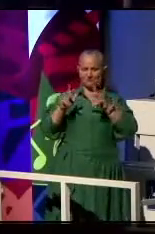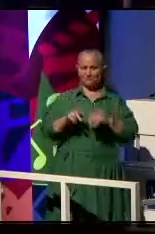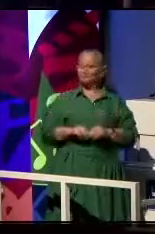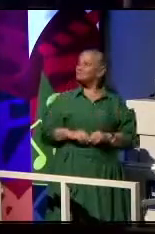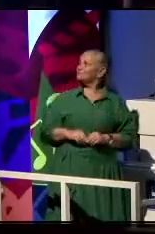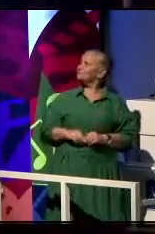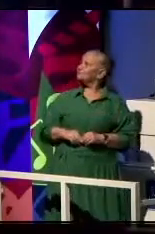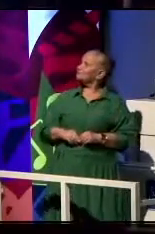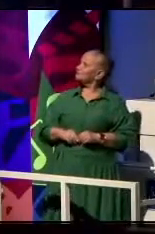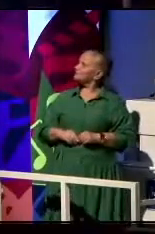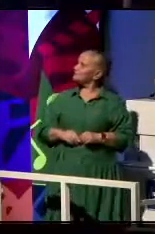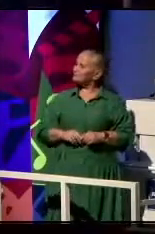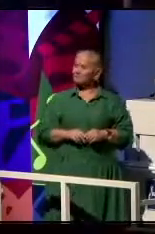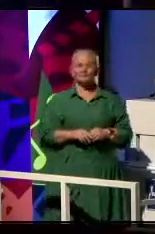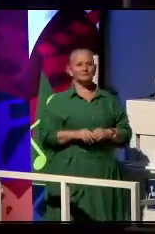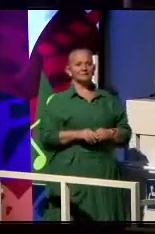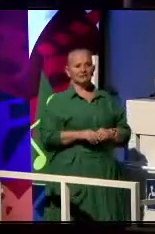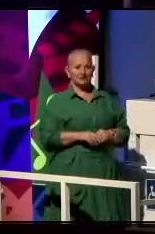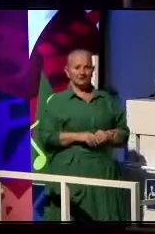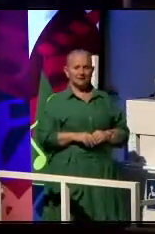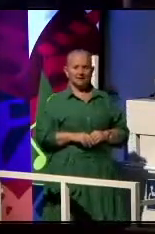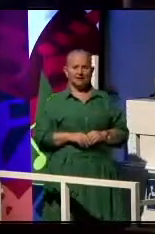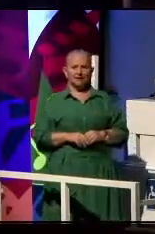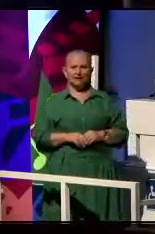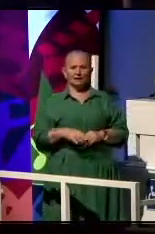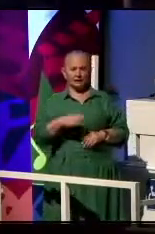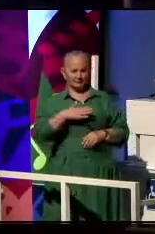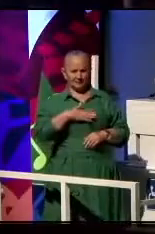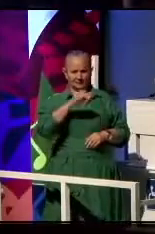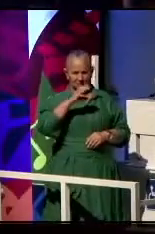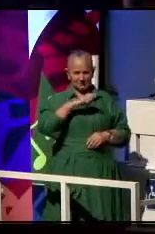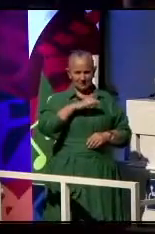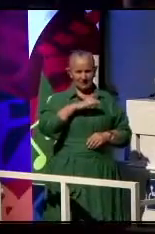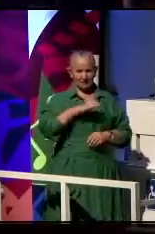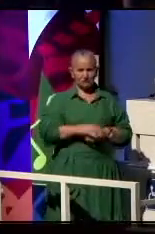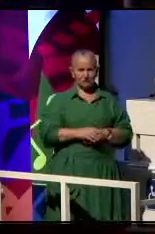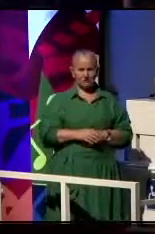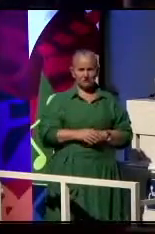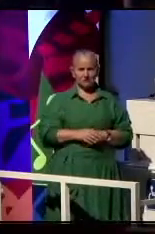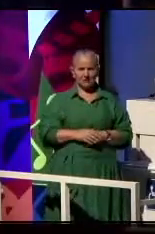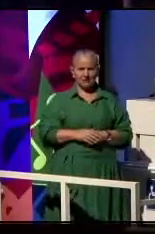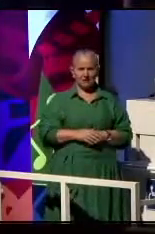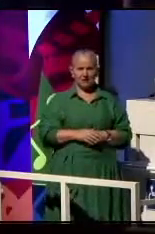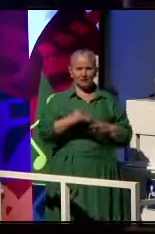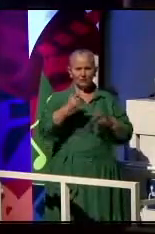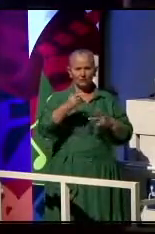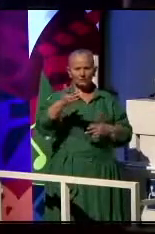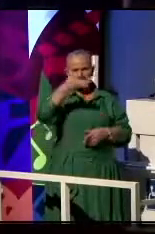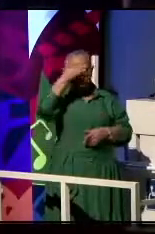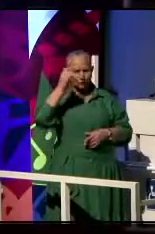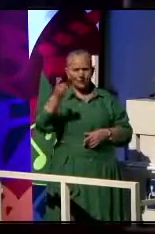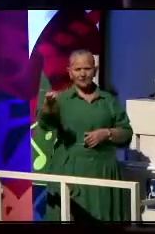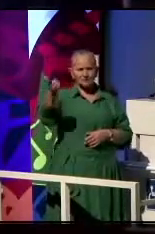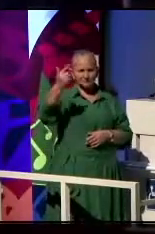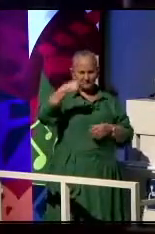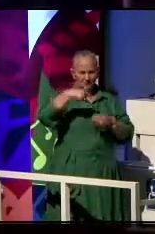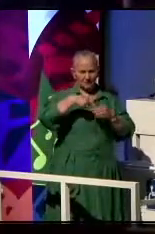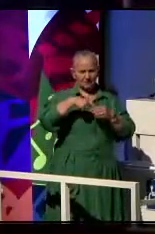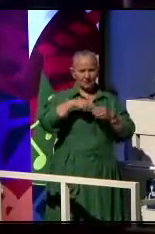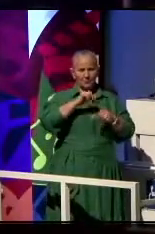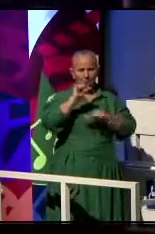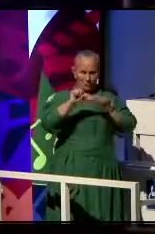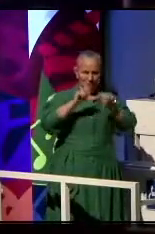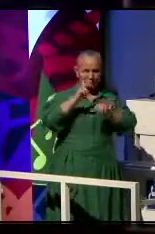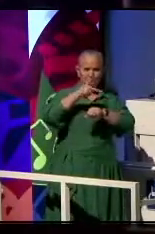os valores da República. E Belo Horizonte é uma cidade de imigrantes, né? E, na década de